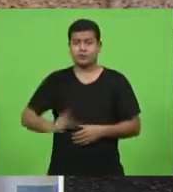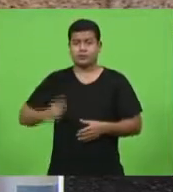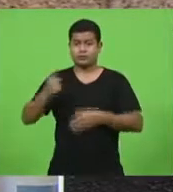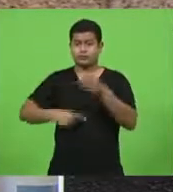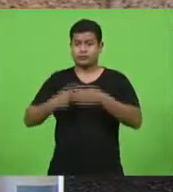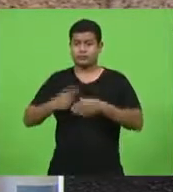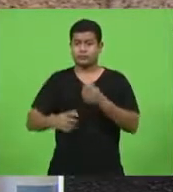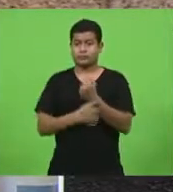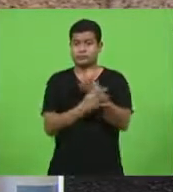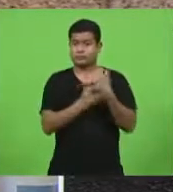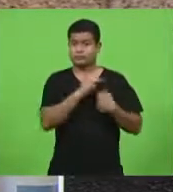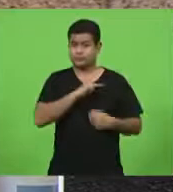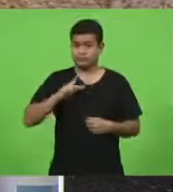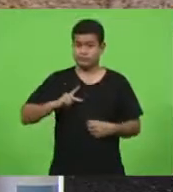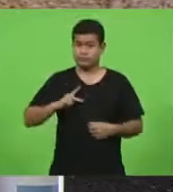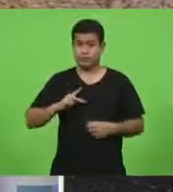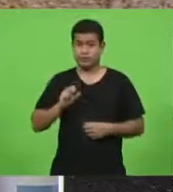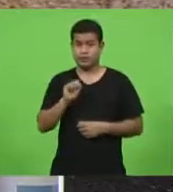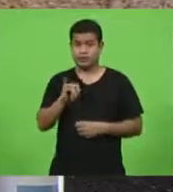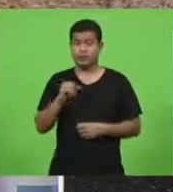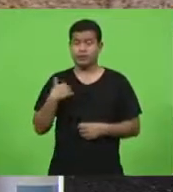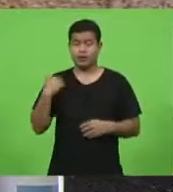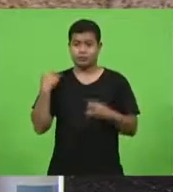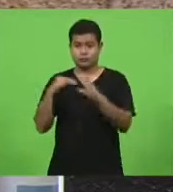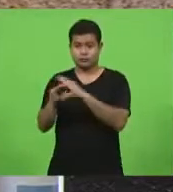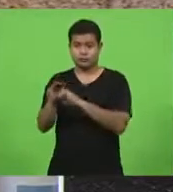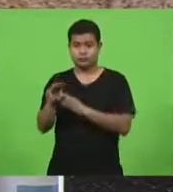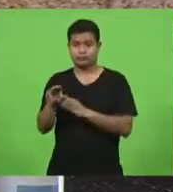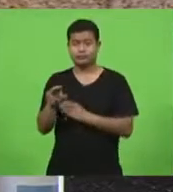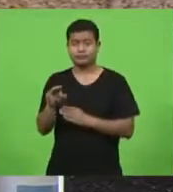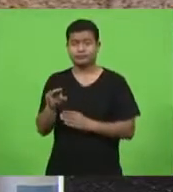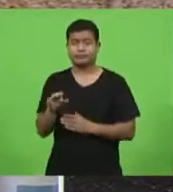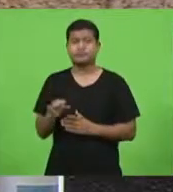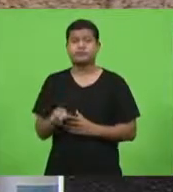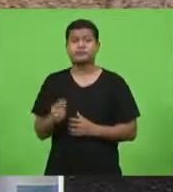Segurança Pública, se nós podemos ir fazer um encaminhamento nesse sentido.